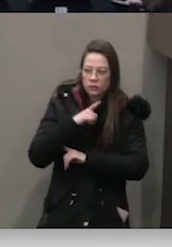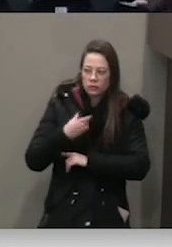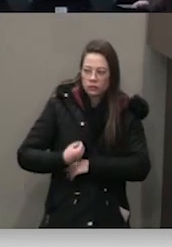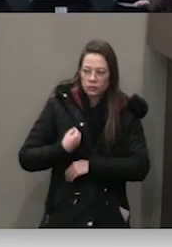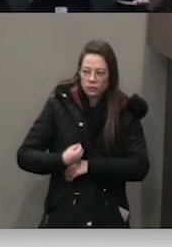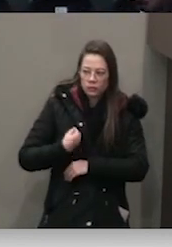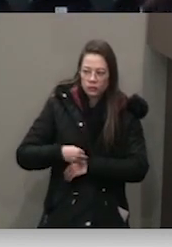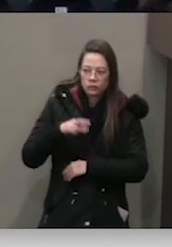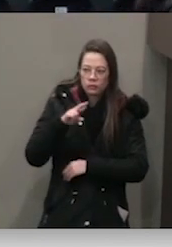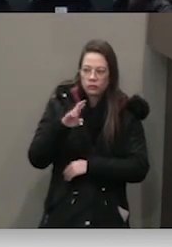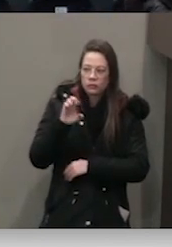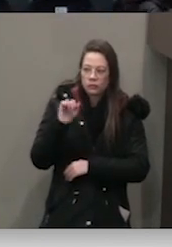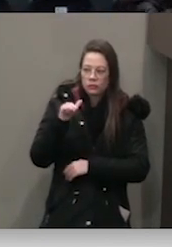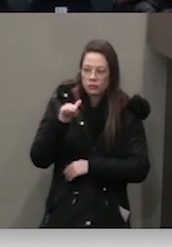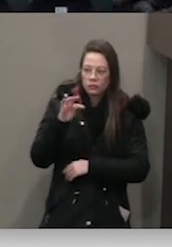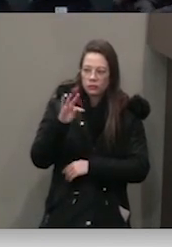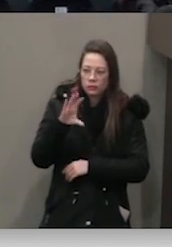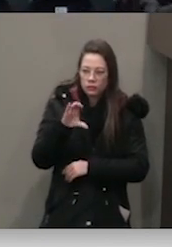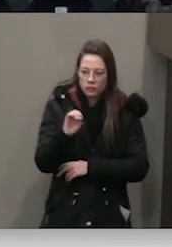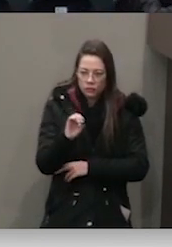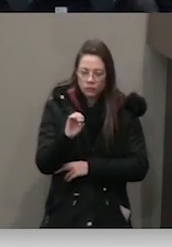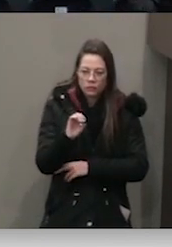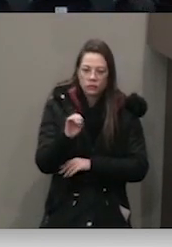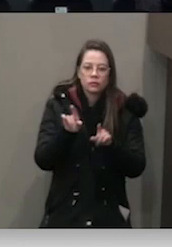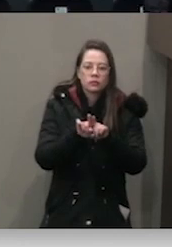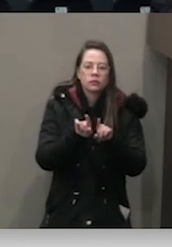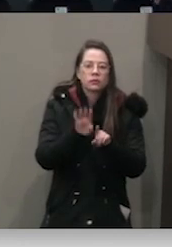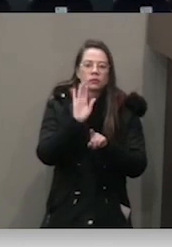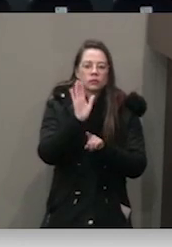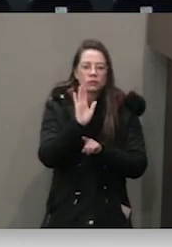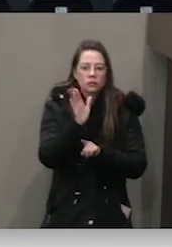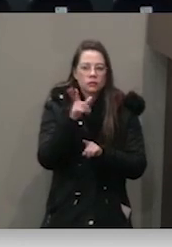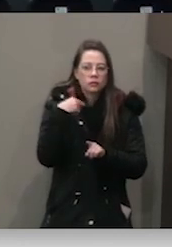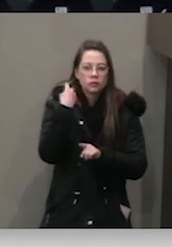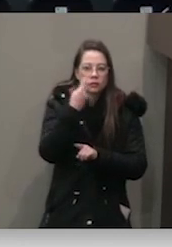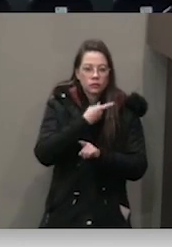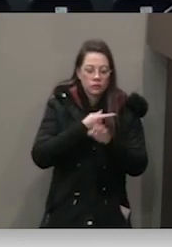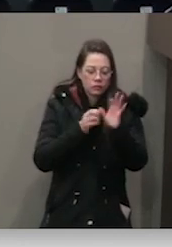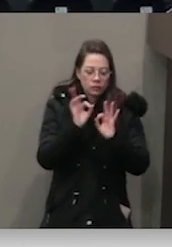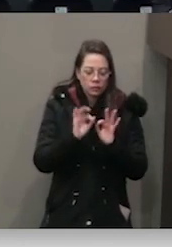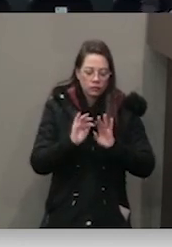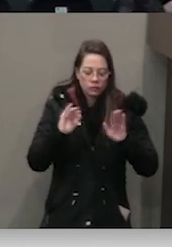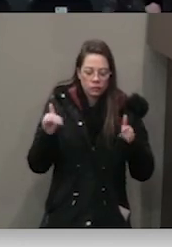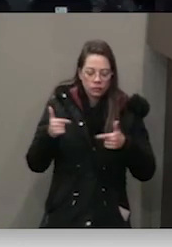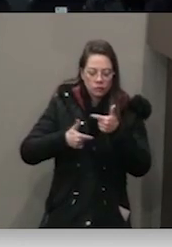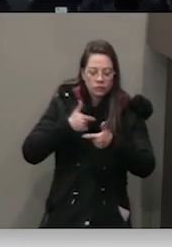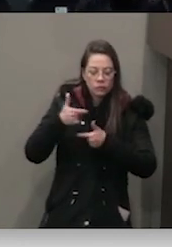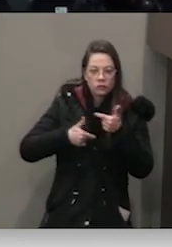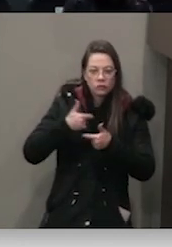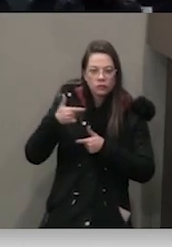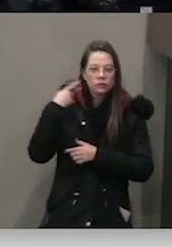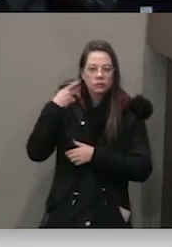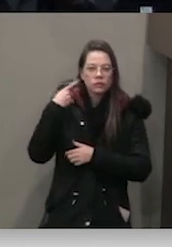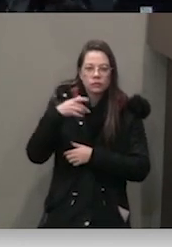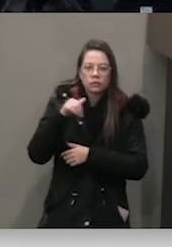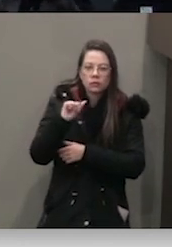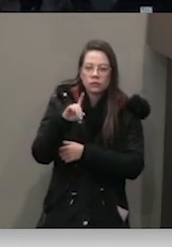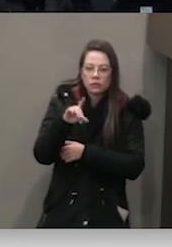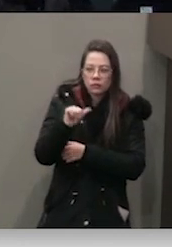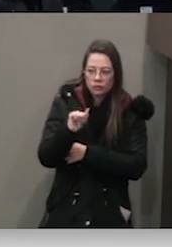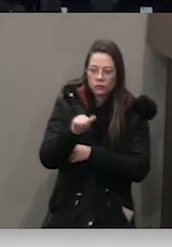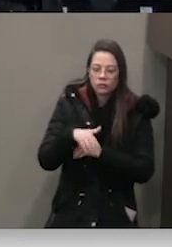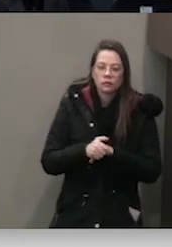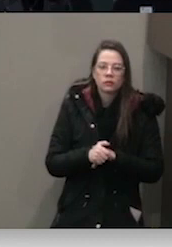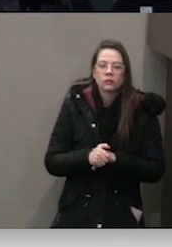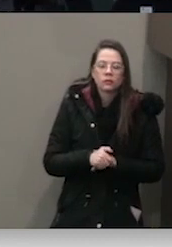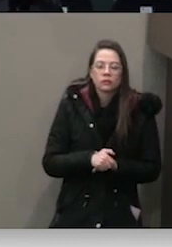vereador Renato Checker. De antemão, passamos a condução dos trabalhos para a vereadora Ada Cristina